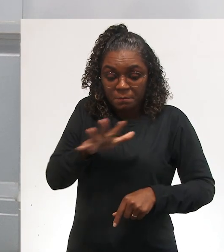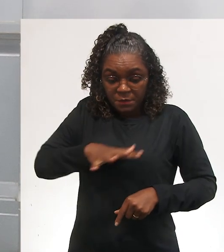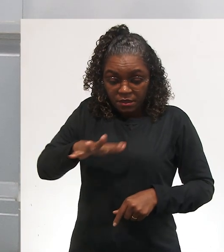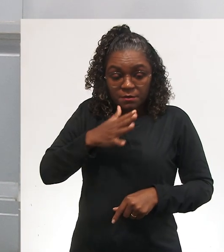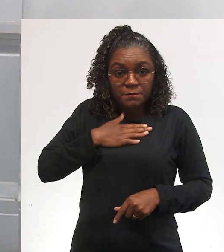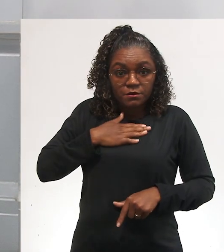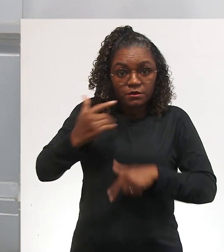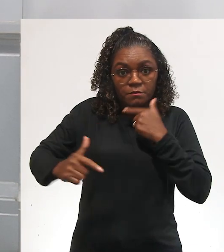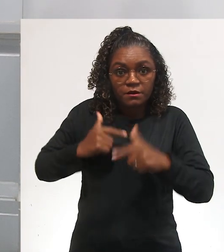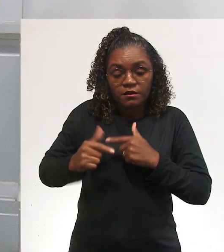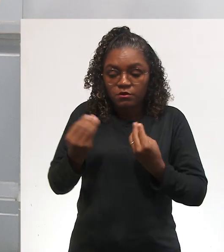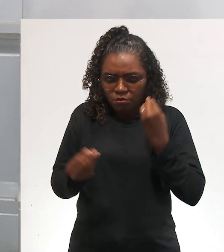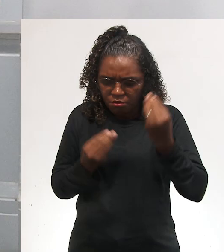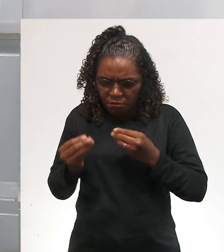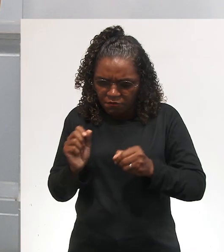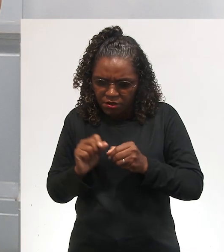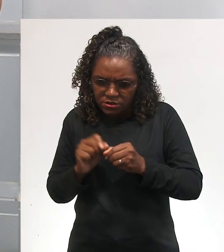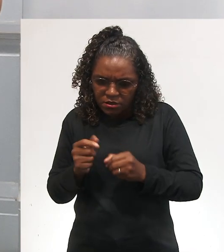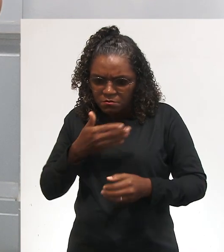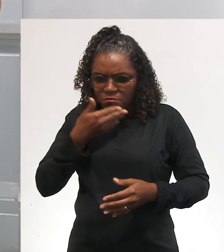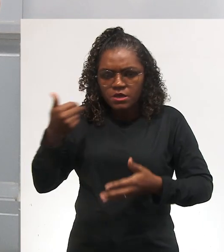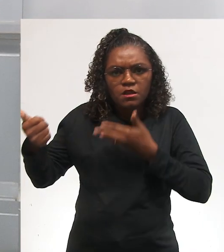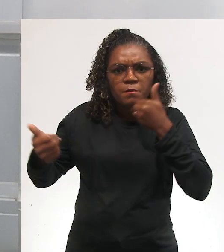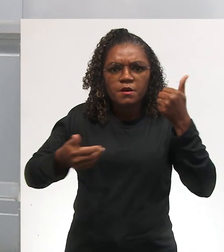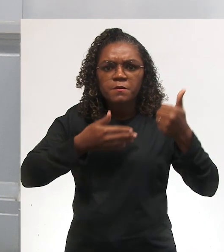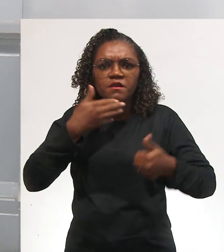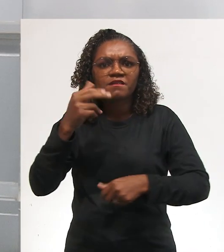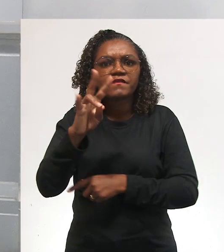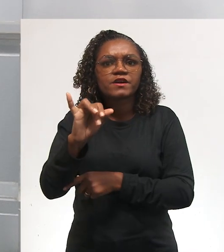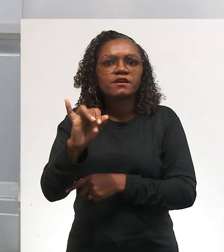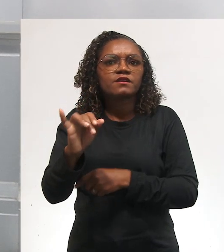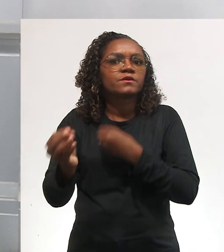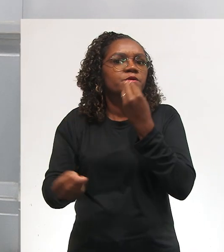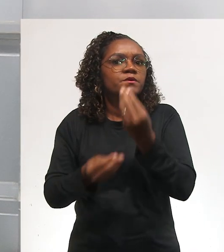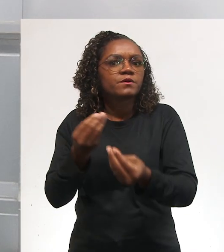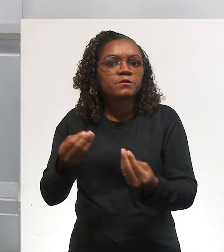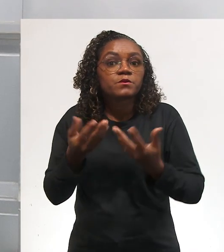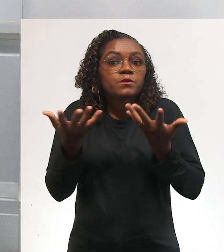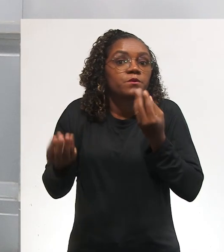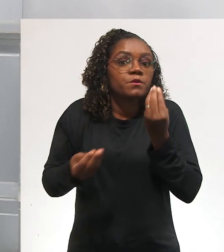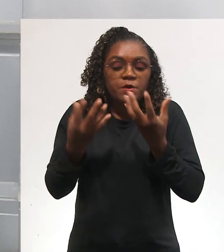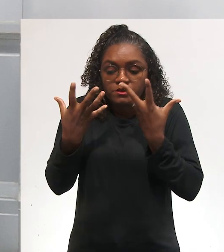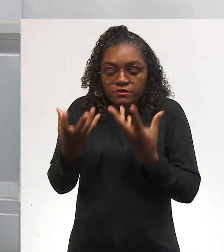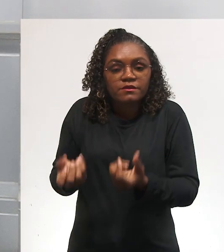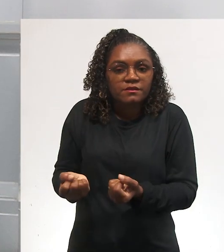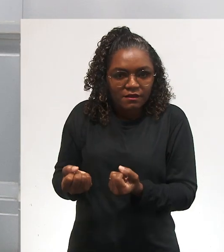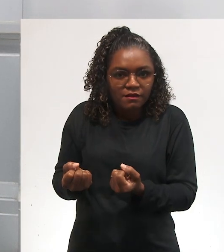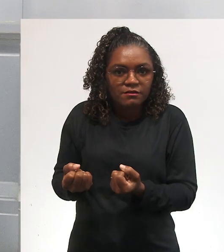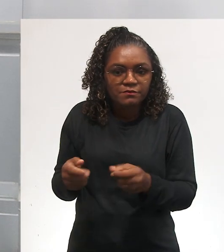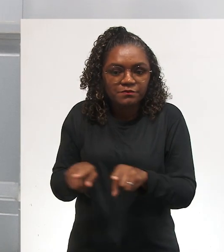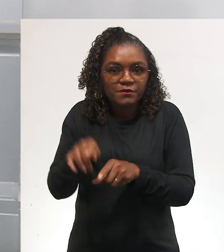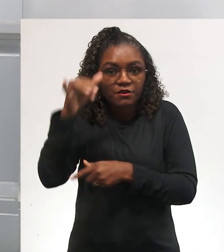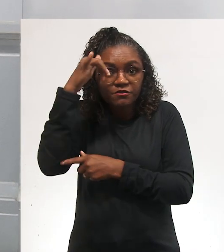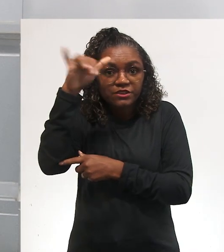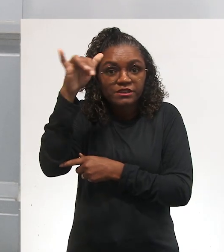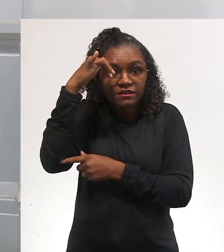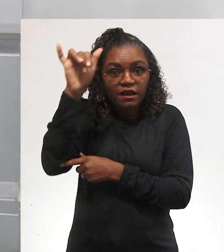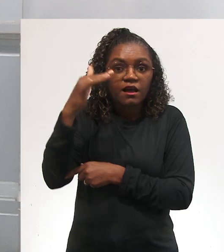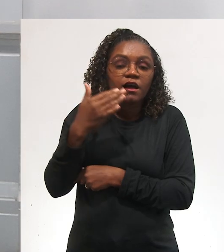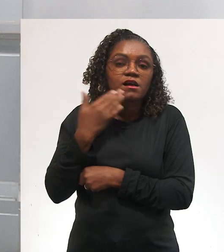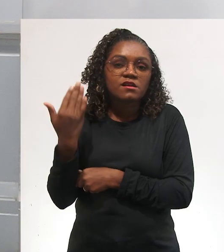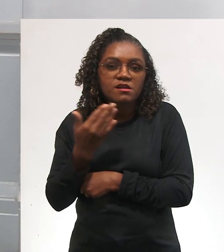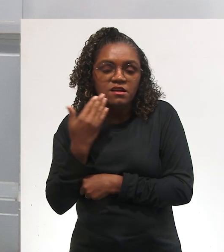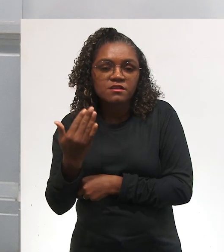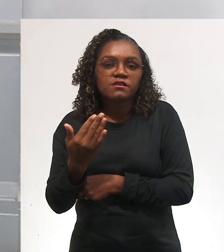meu ambiente de trabalho, como que eu posso melhorar de qualquer forma, de alguma forma, para que evite erros,